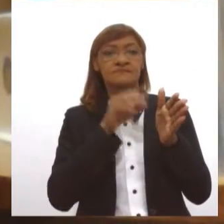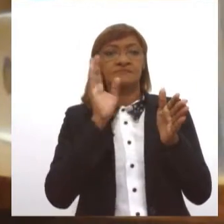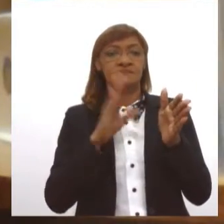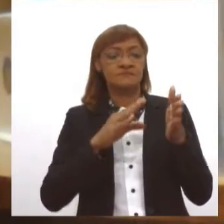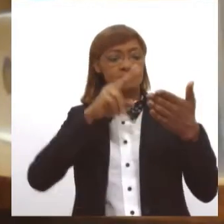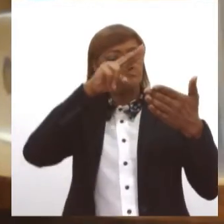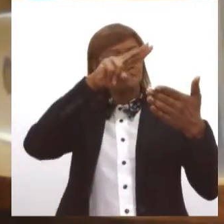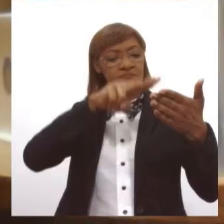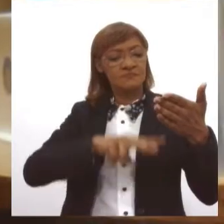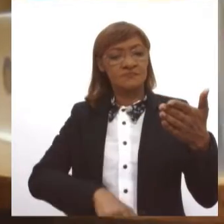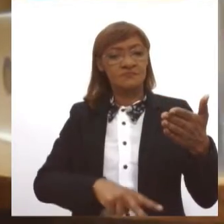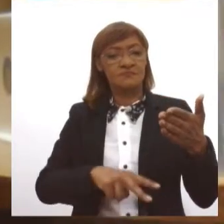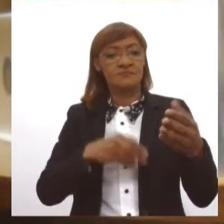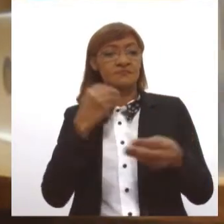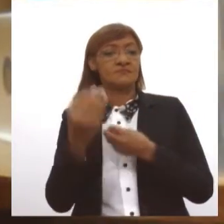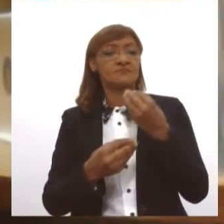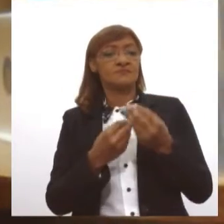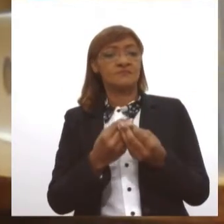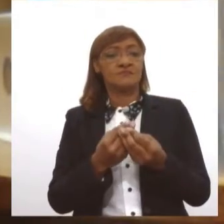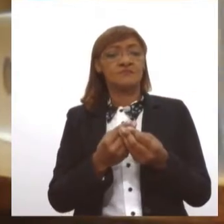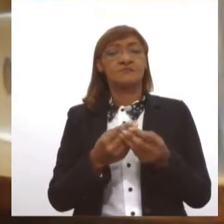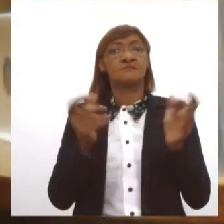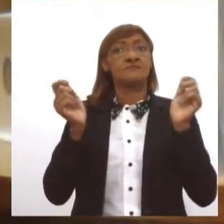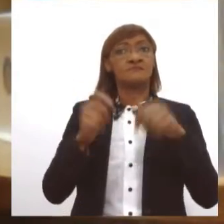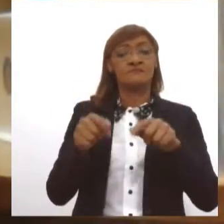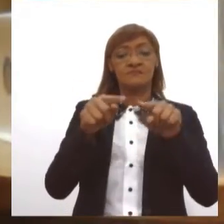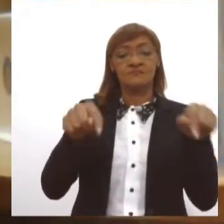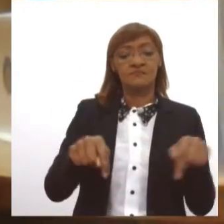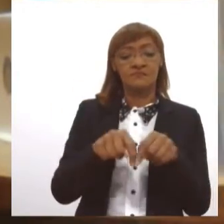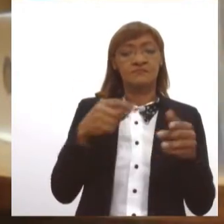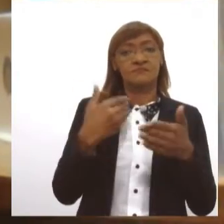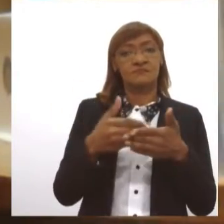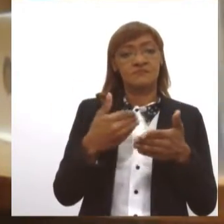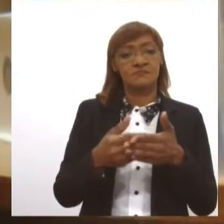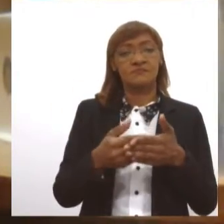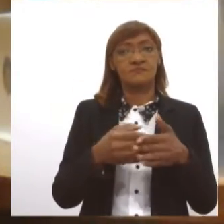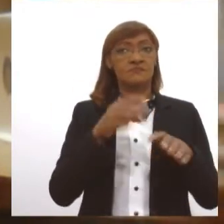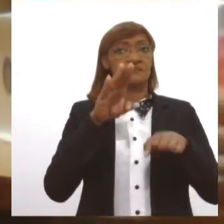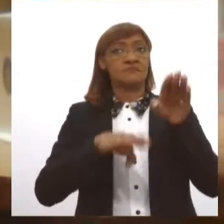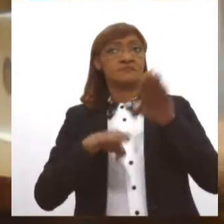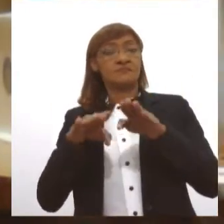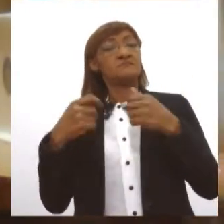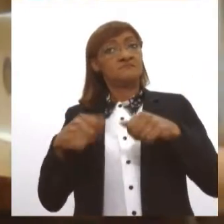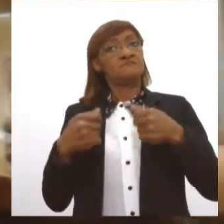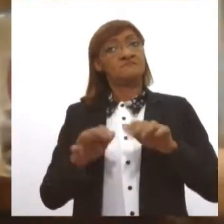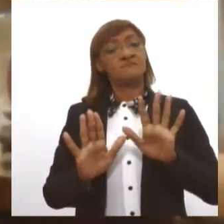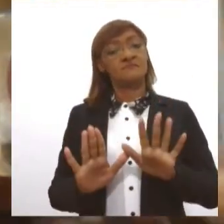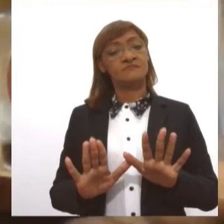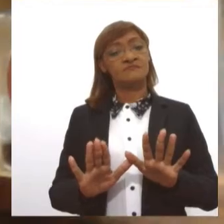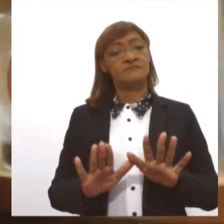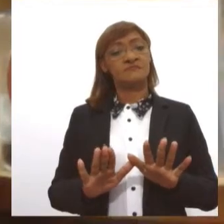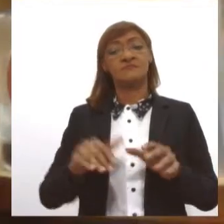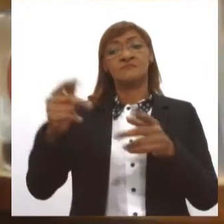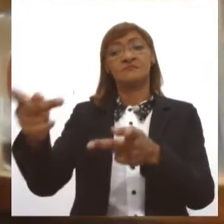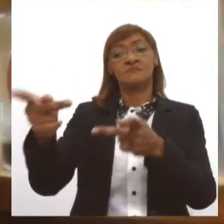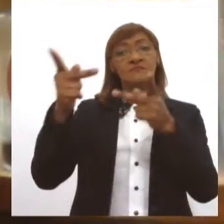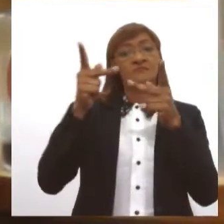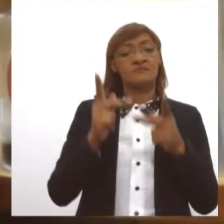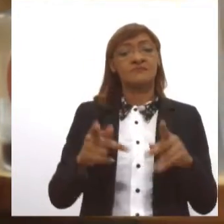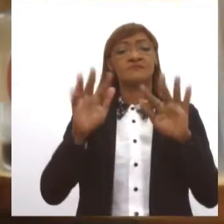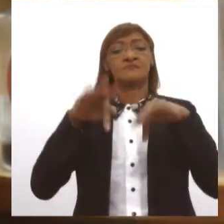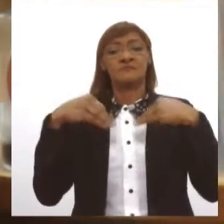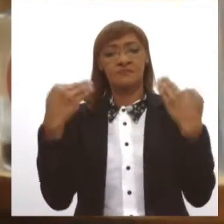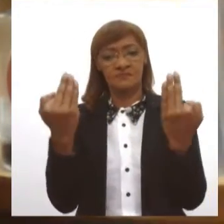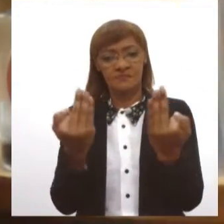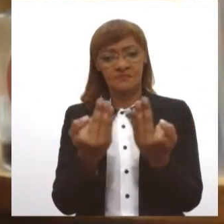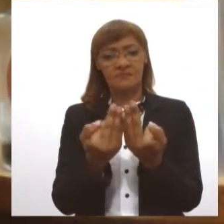e se for o caso, faz intervenções em sala de aula, dependendo da necessidade, convida as famílias para conversar